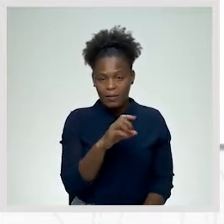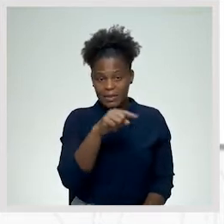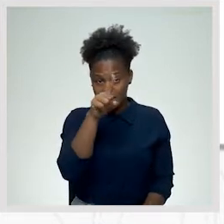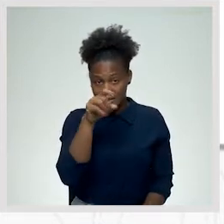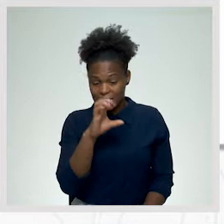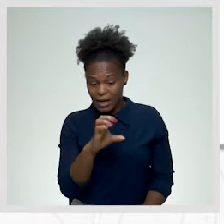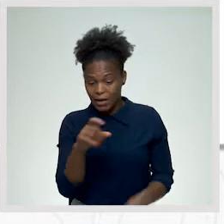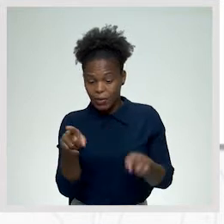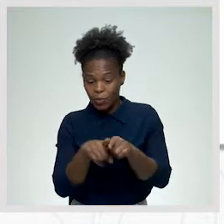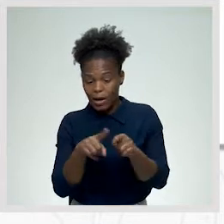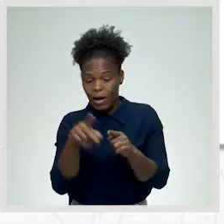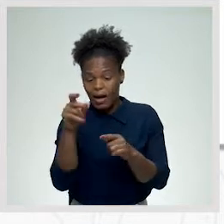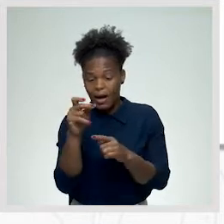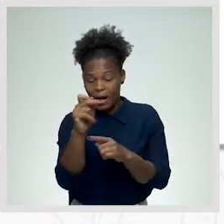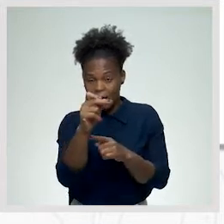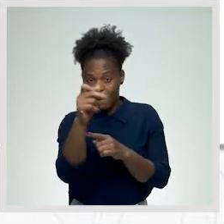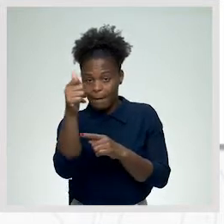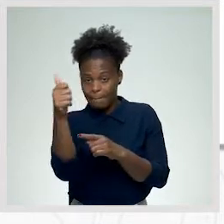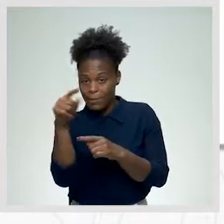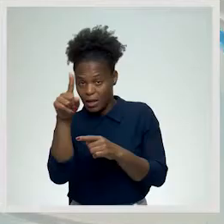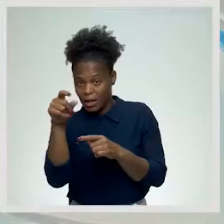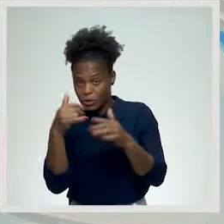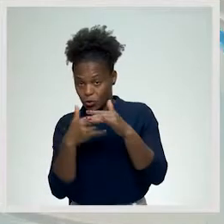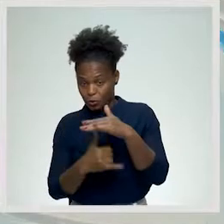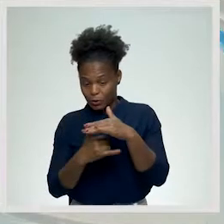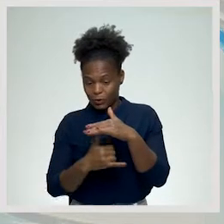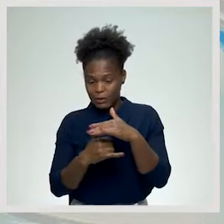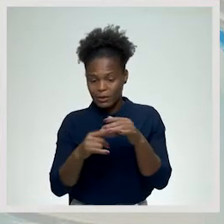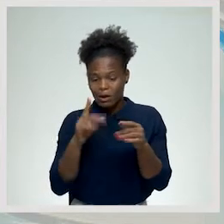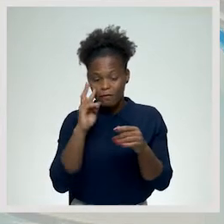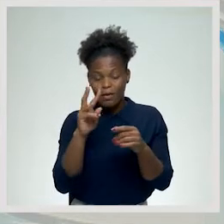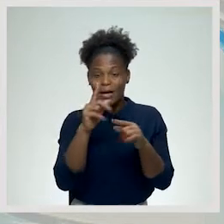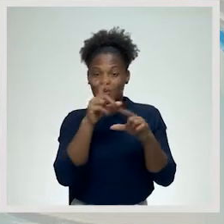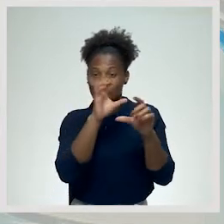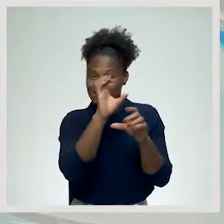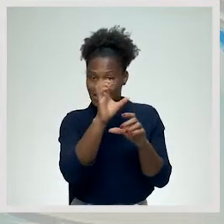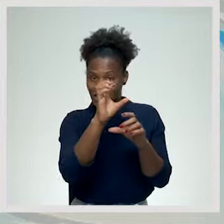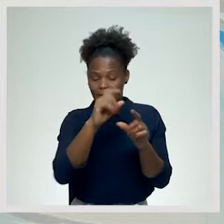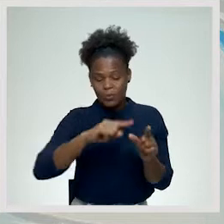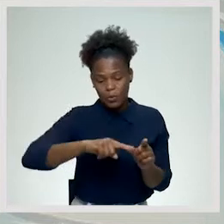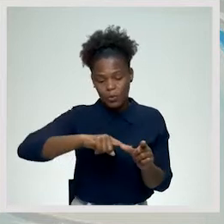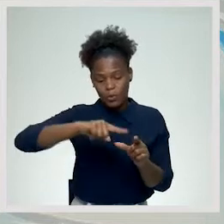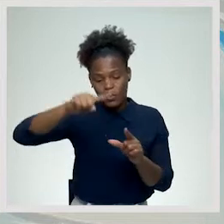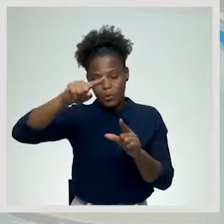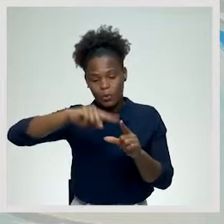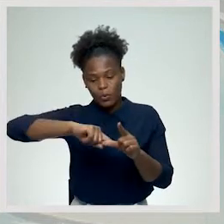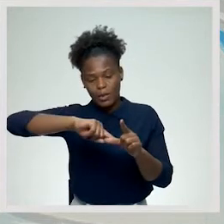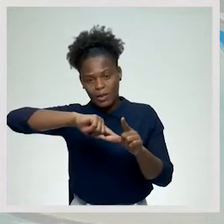é igual a AB sobre 2. Reparem, C é esse ângulo. O ângulo está escrito